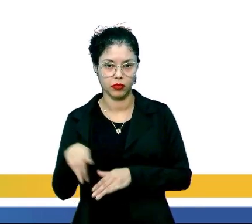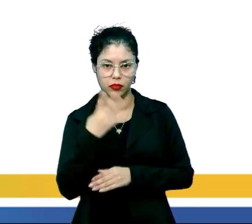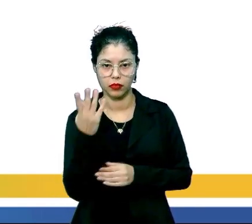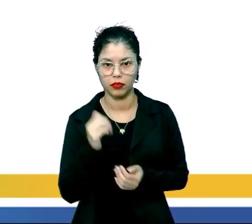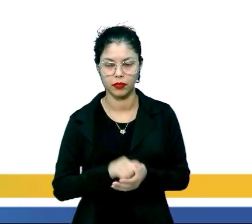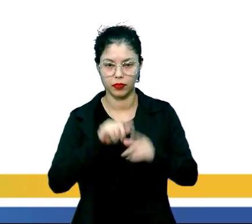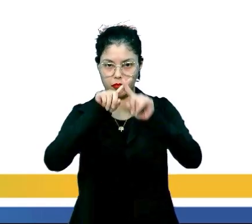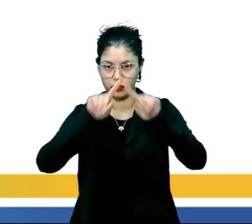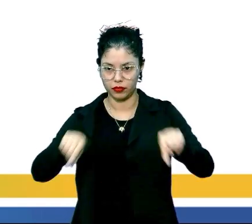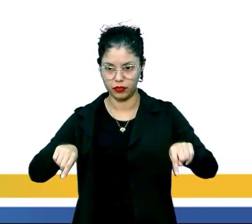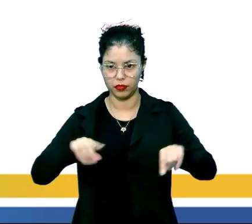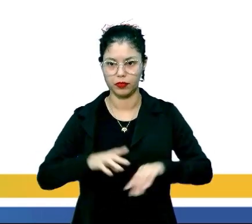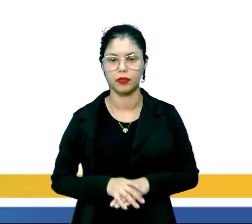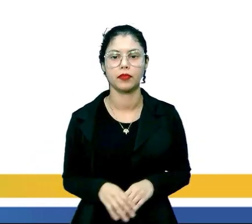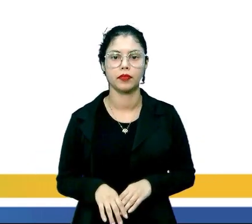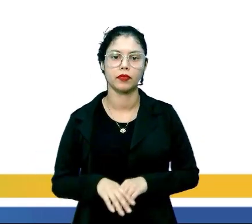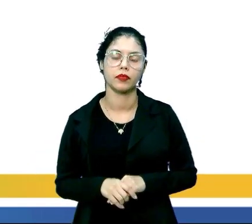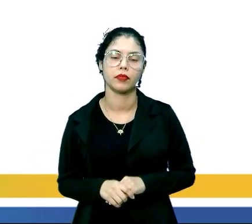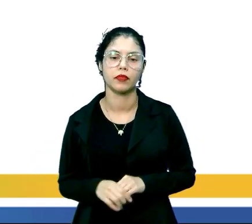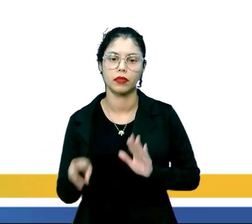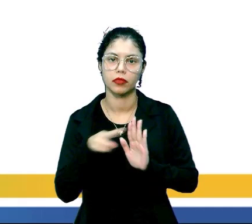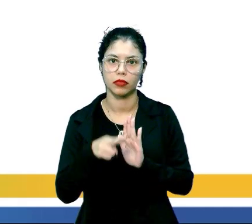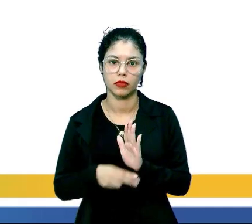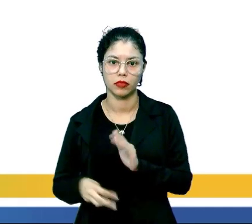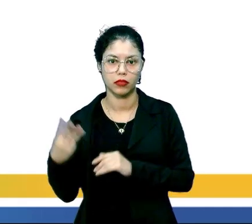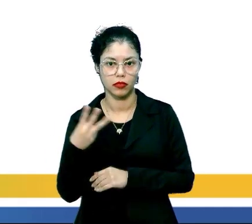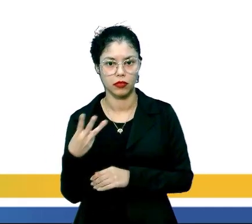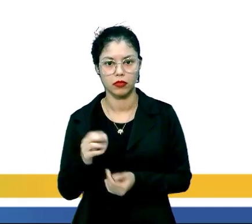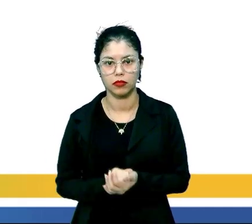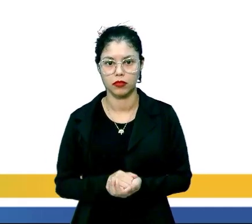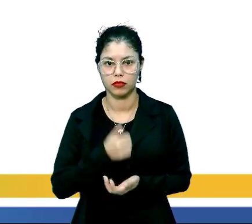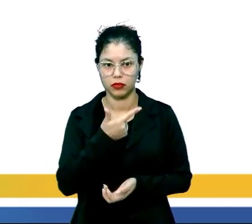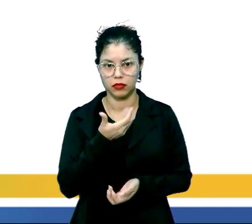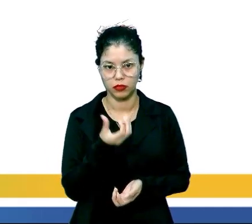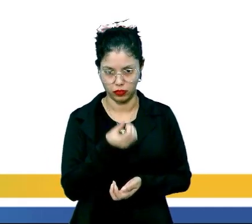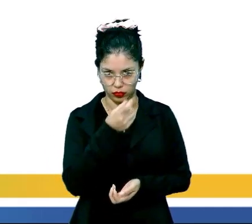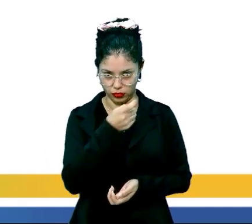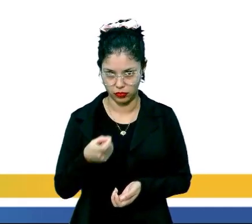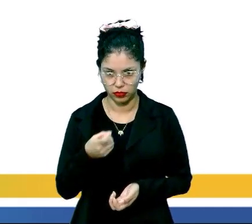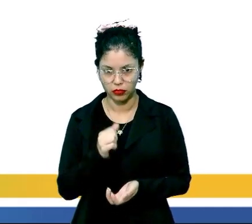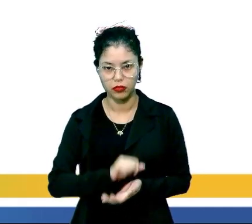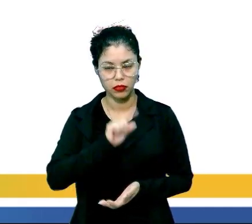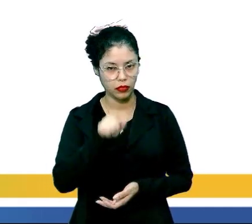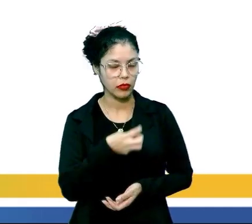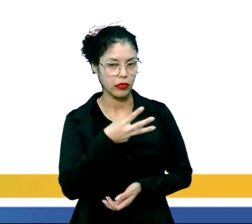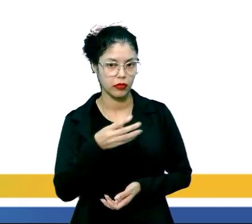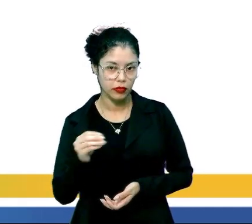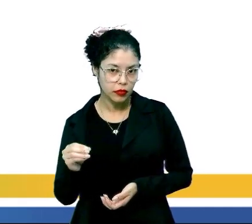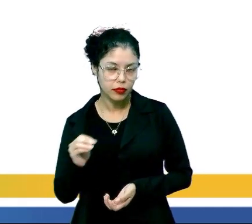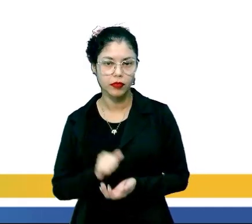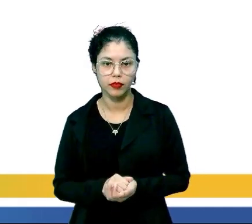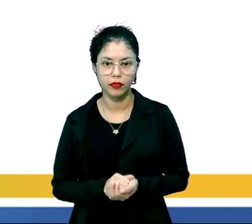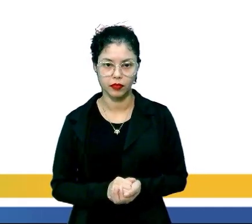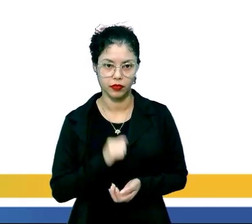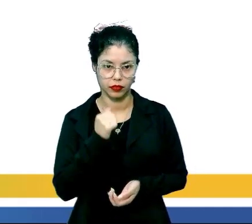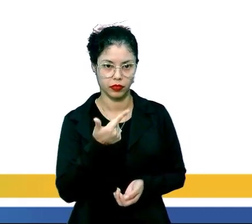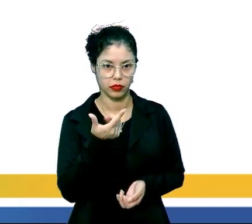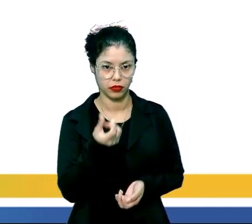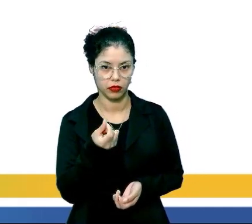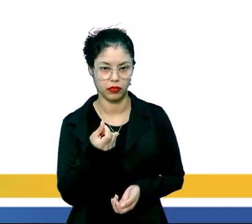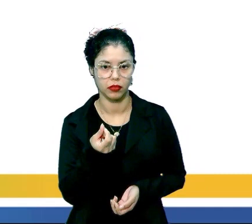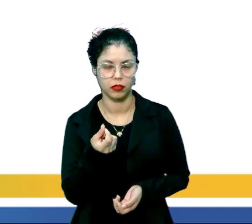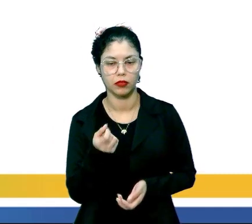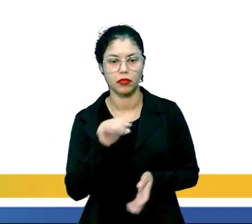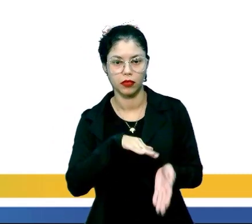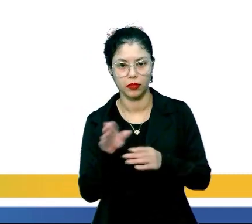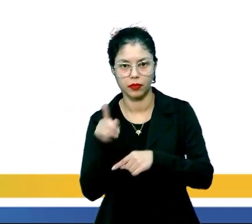Fazendo o meio pelos extremos, né? Uma regrinha de 3, então vou ter ali 26x igual a 104 vezes 1.300. Aquele 26 está